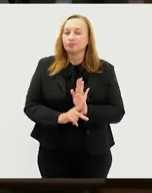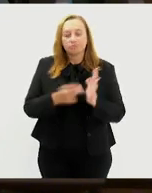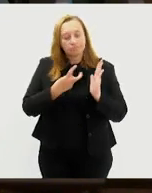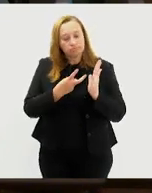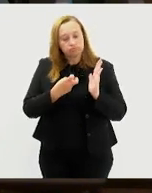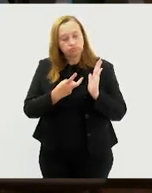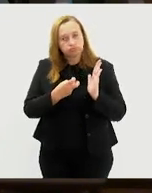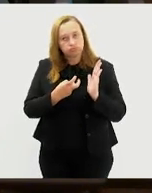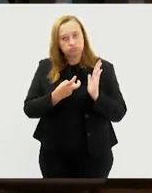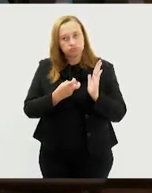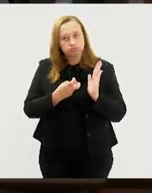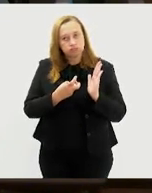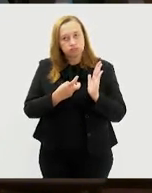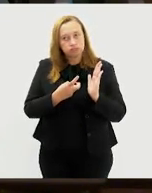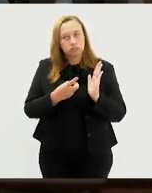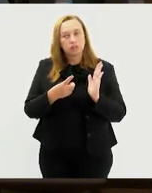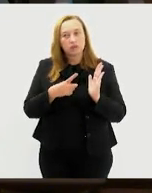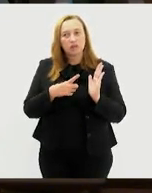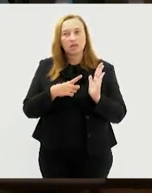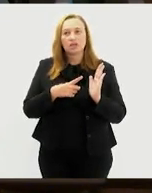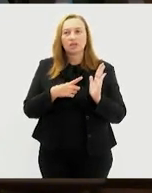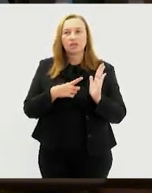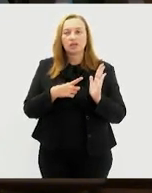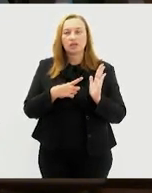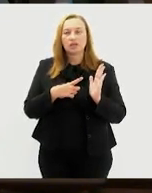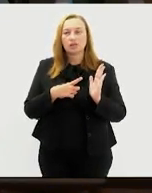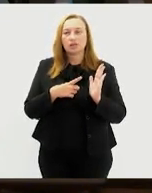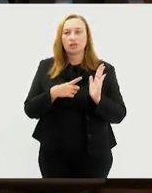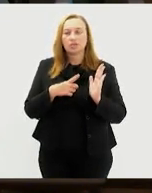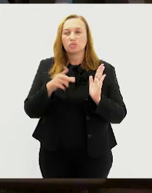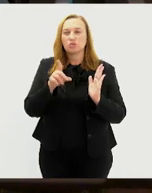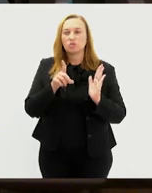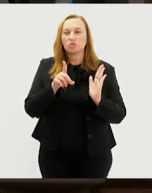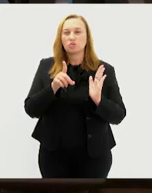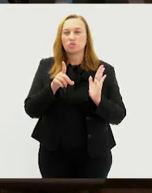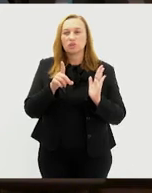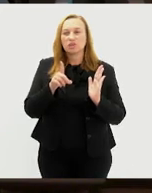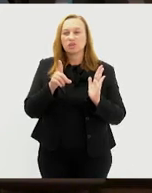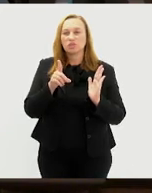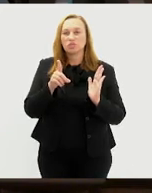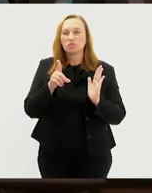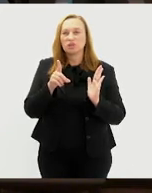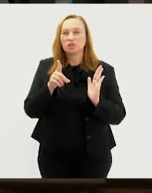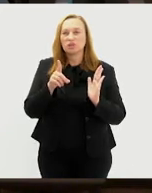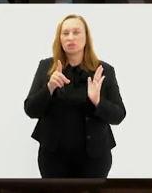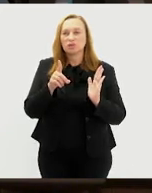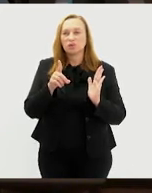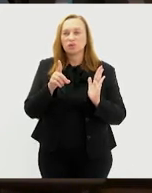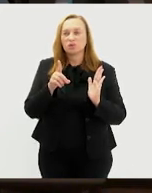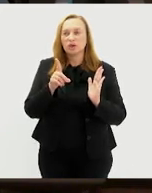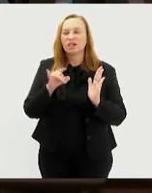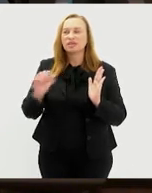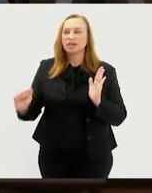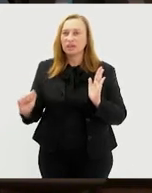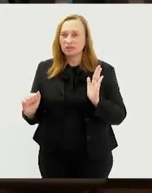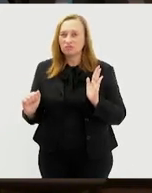eles eles vêm com a data bem eles estavam tramitando bem anteriormente então na próxima publicação já o Marquinho